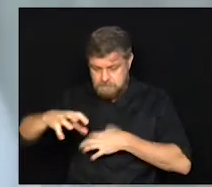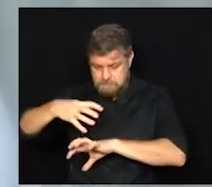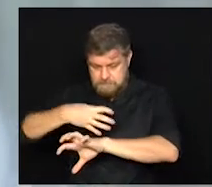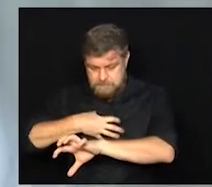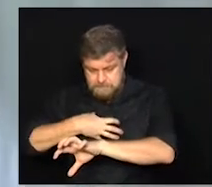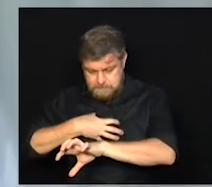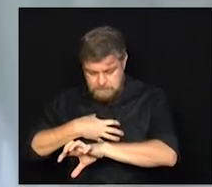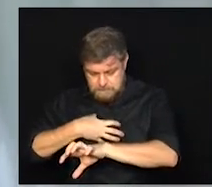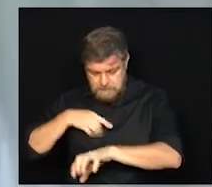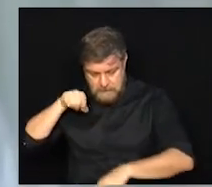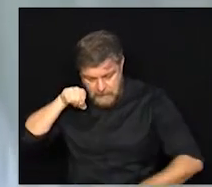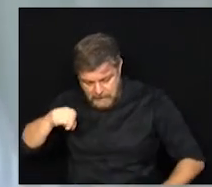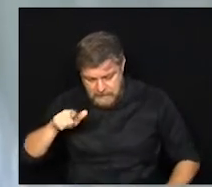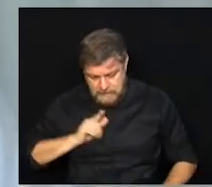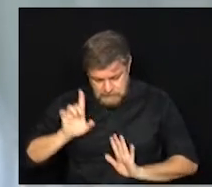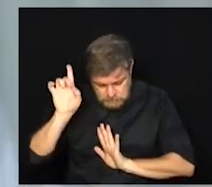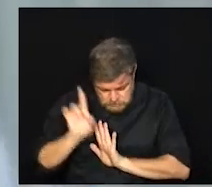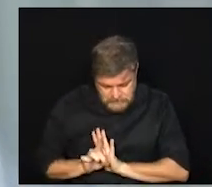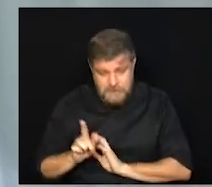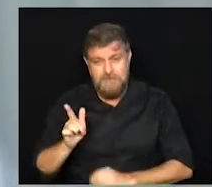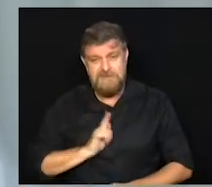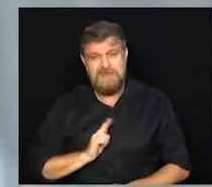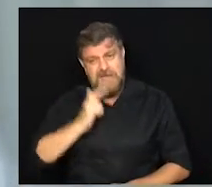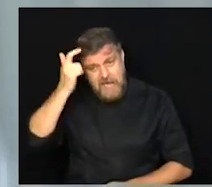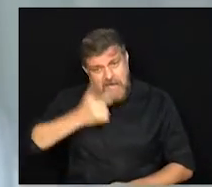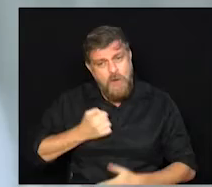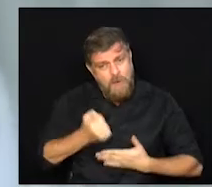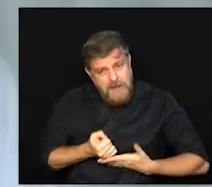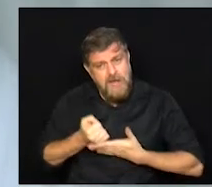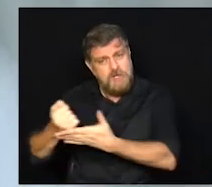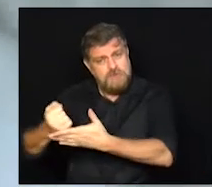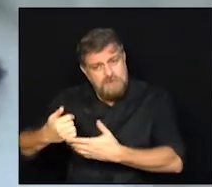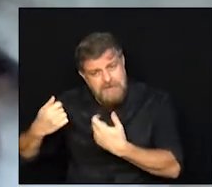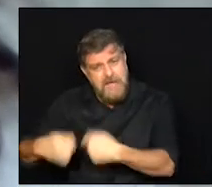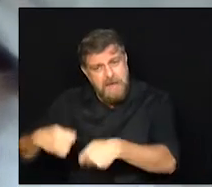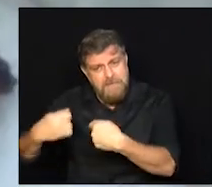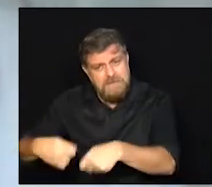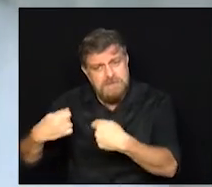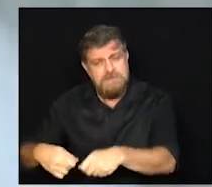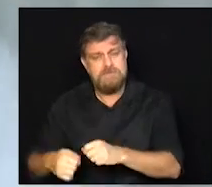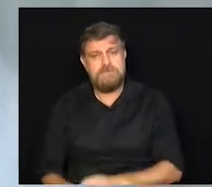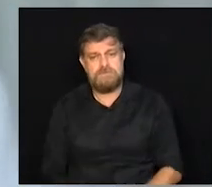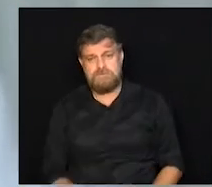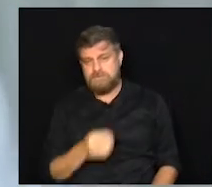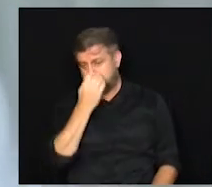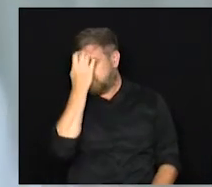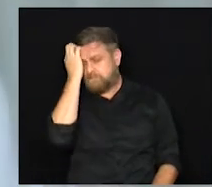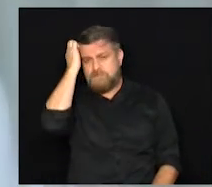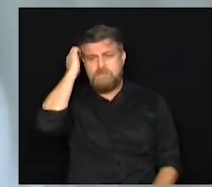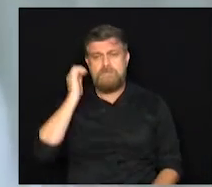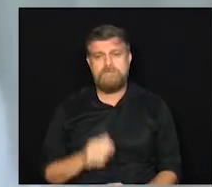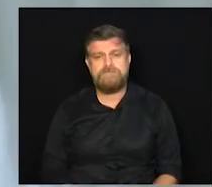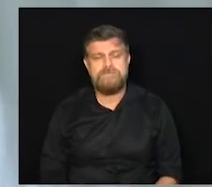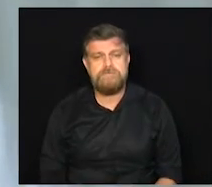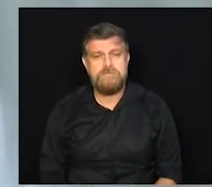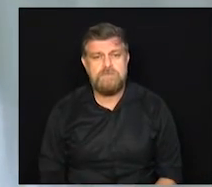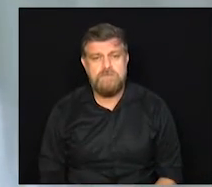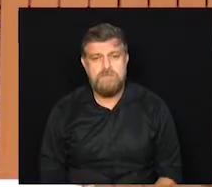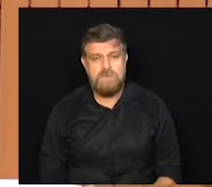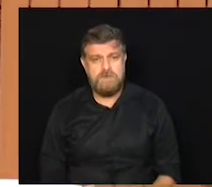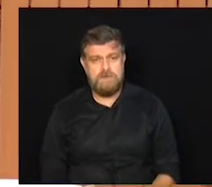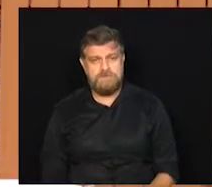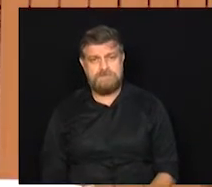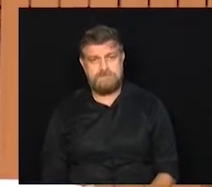saber que ela tem esse direito e que eu preciso ajudá-la também. Então, Cláudia, então você está falando